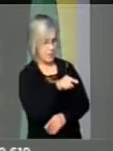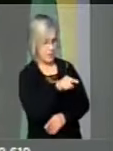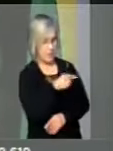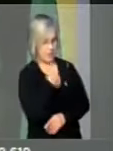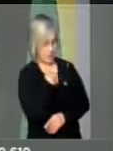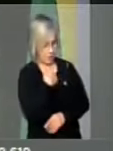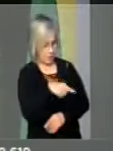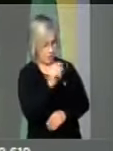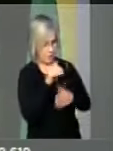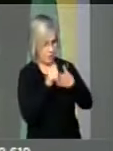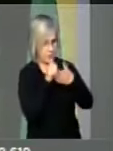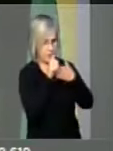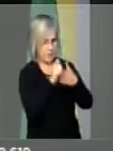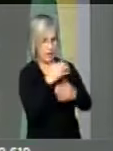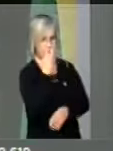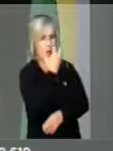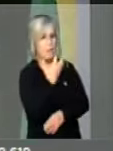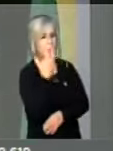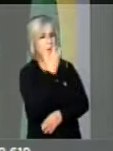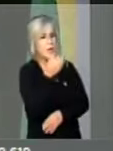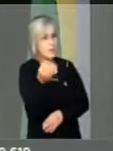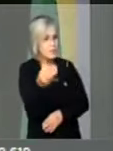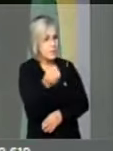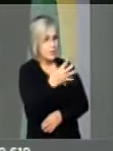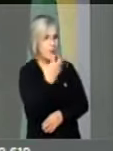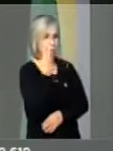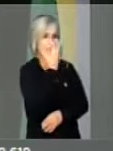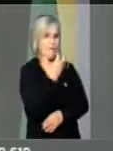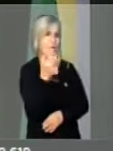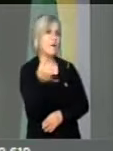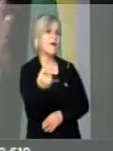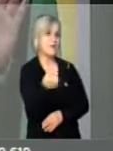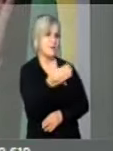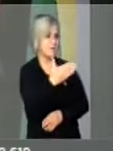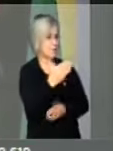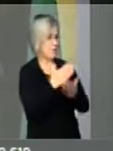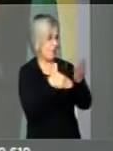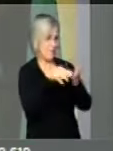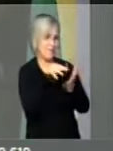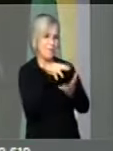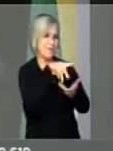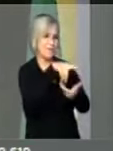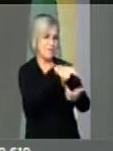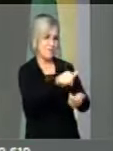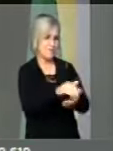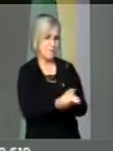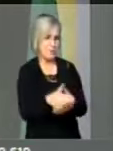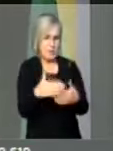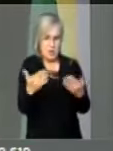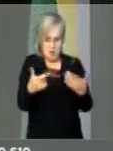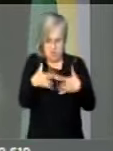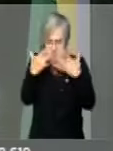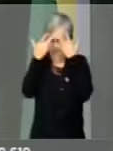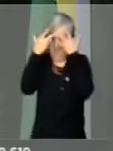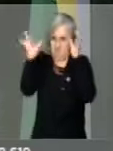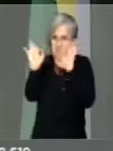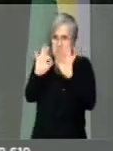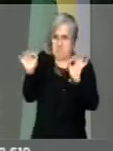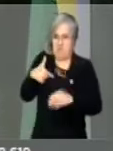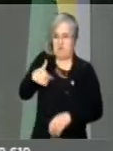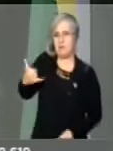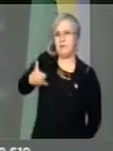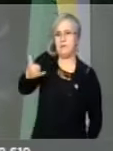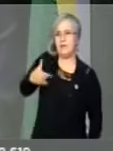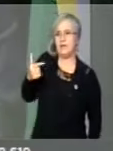vou levar um canto novo, uma canção nova para o mundo inteiro. E ali eu não entendia nada, eu era um menino, 17